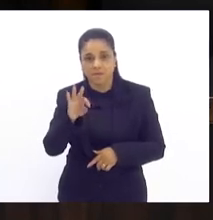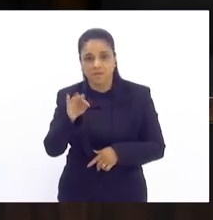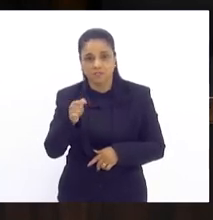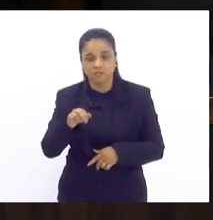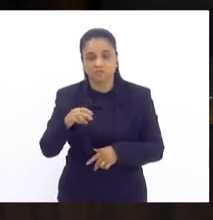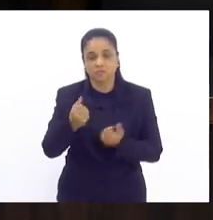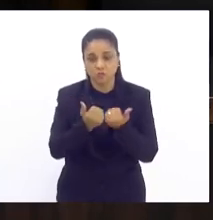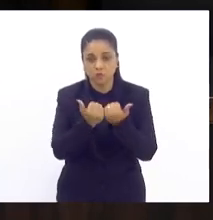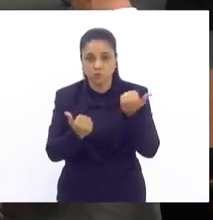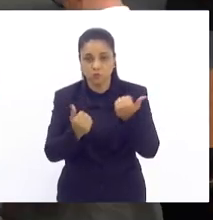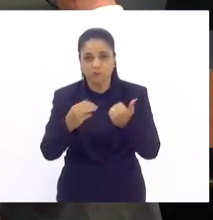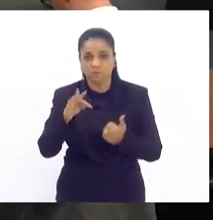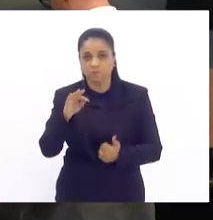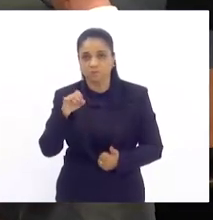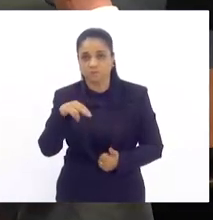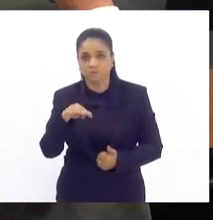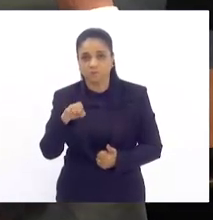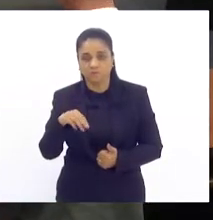subtenente José Maria.